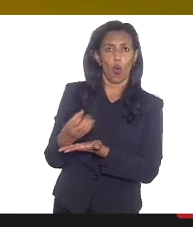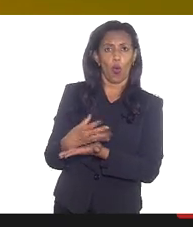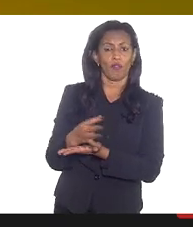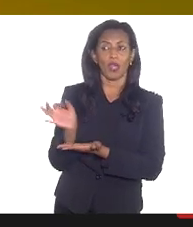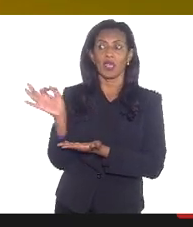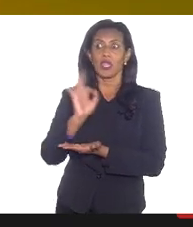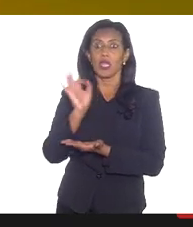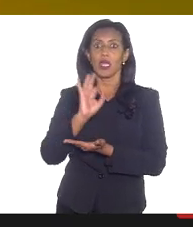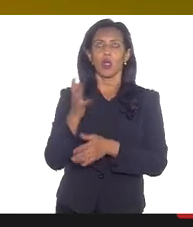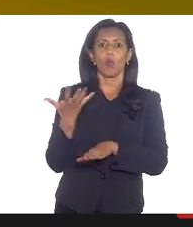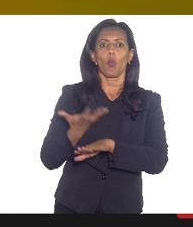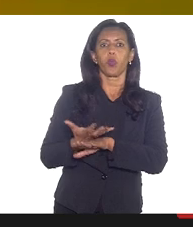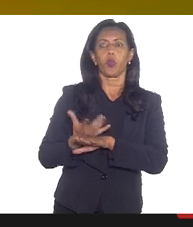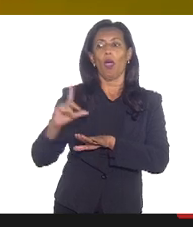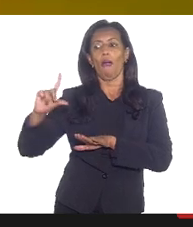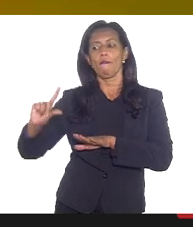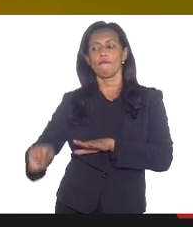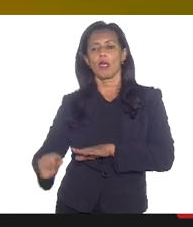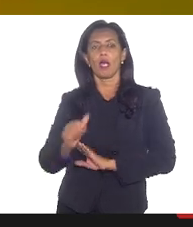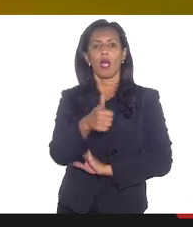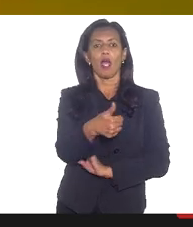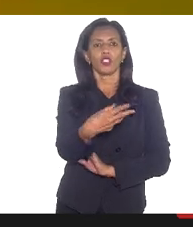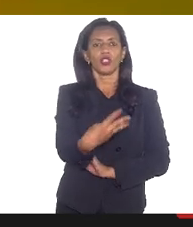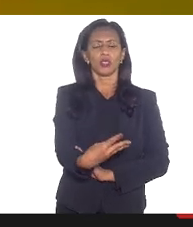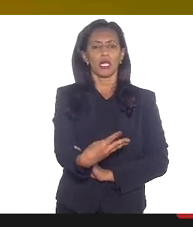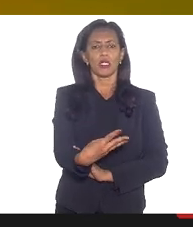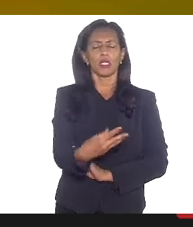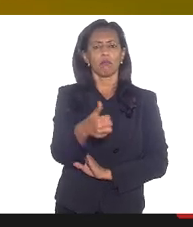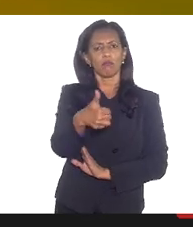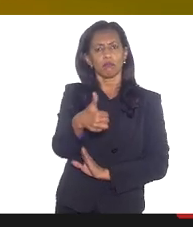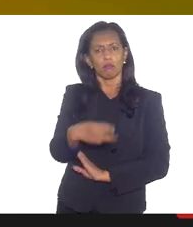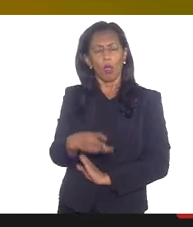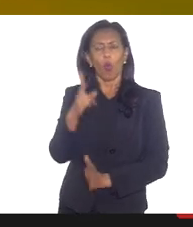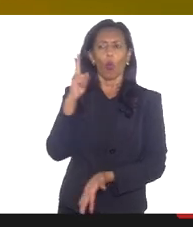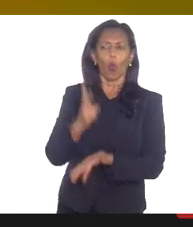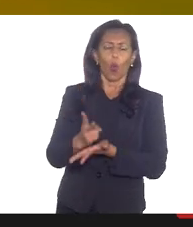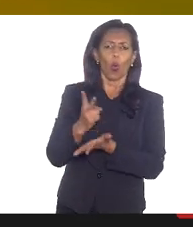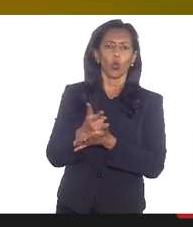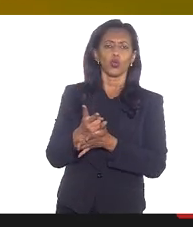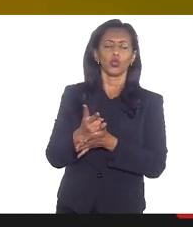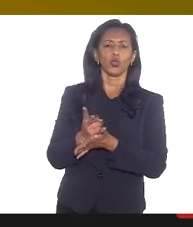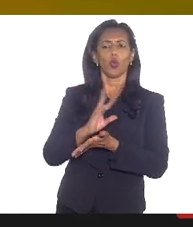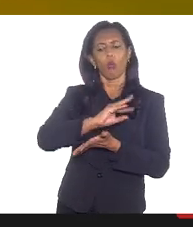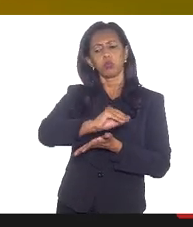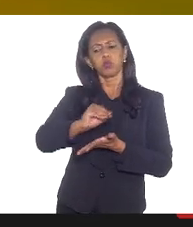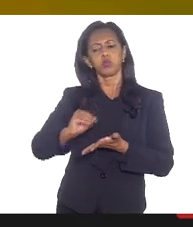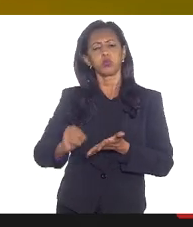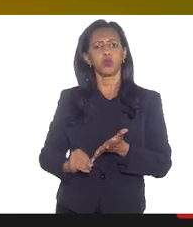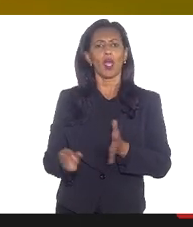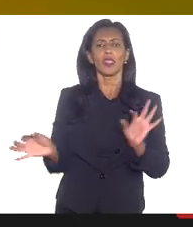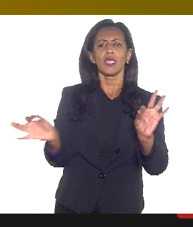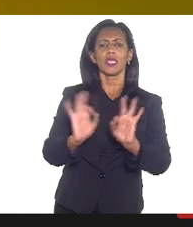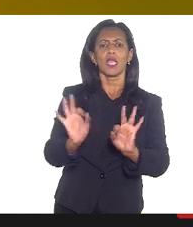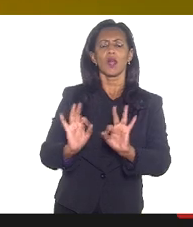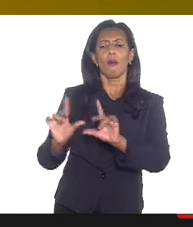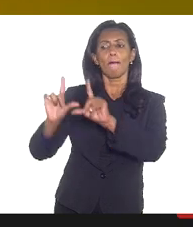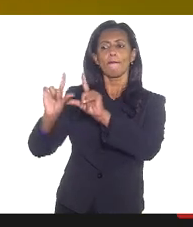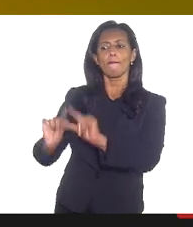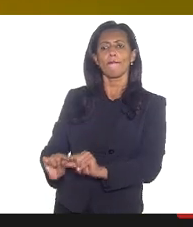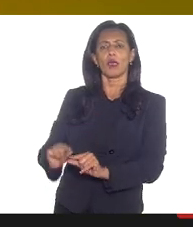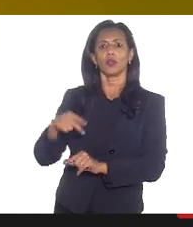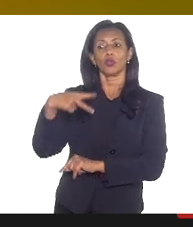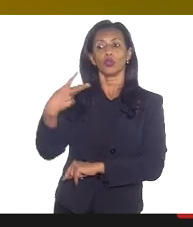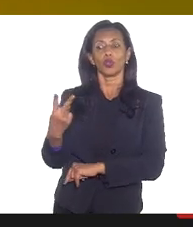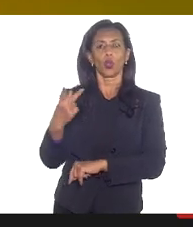Nenhuma disciplina a menos. As 13 disciplinas continuem na educação. Nenhuma disciplina com menos de